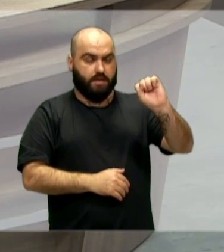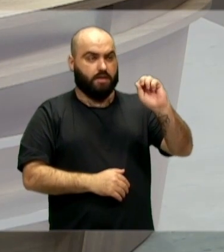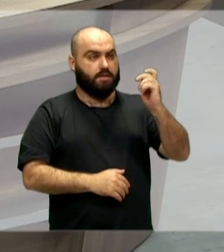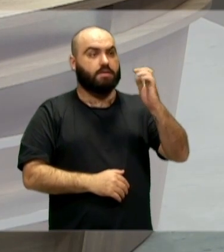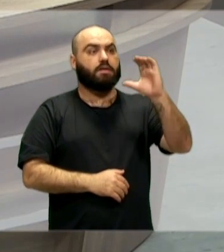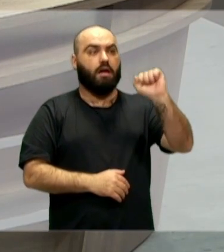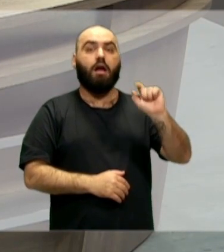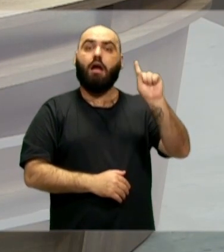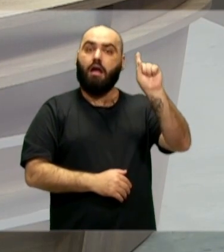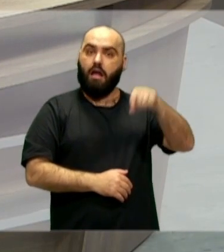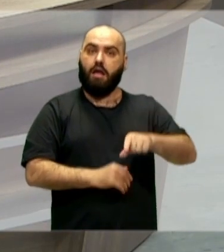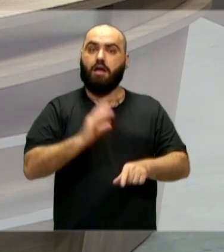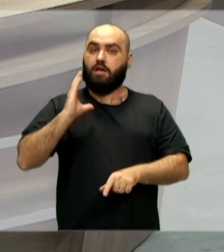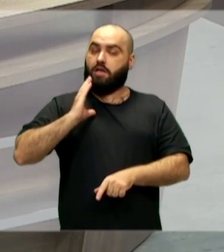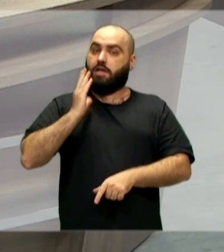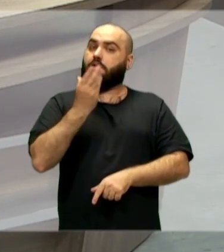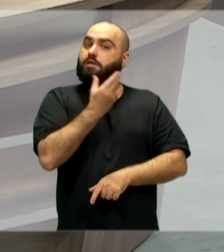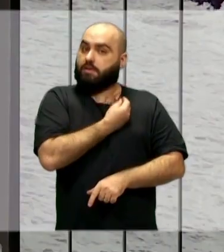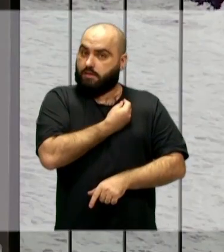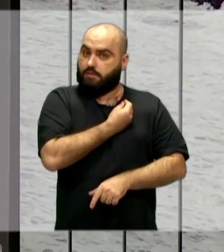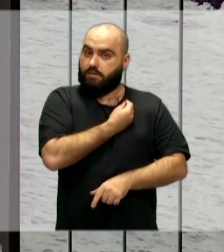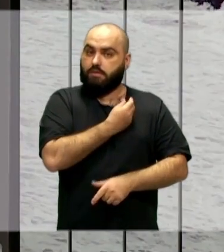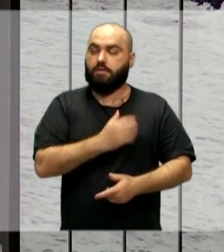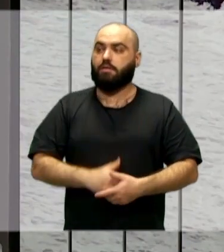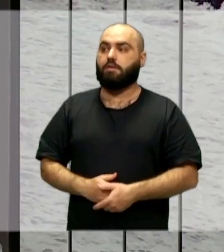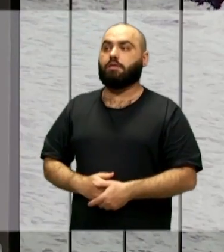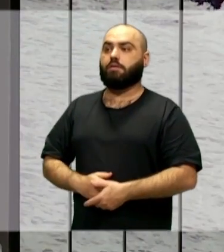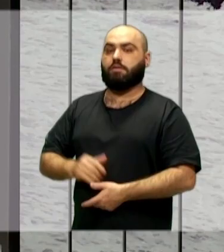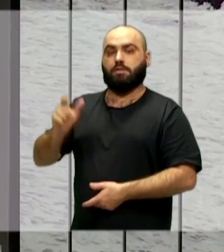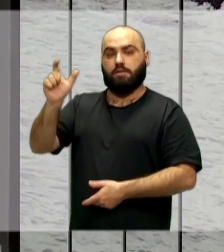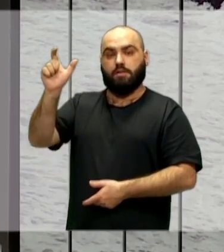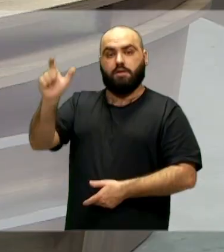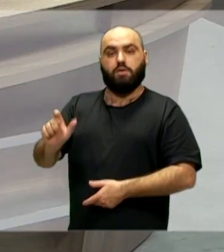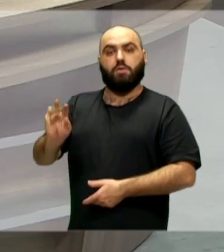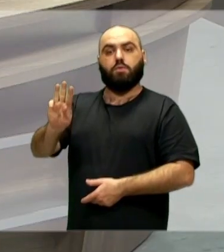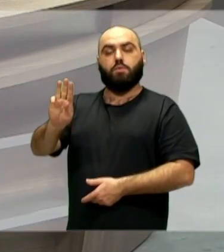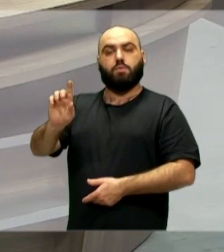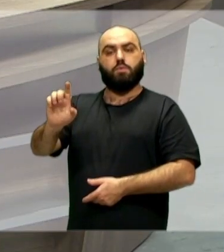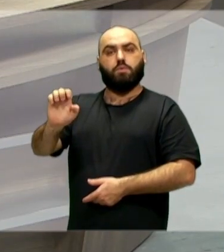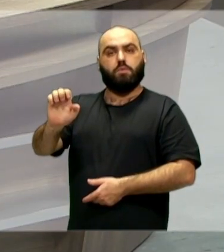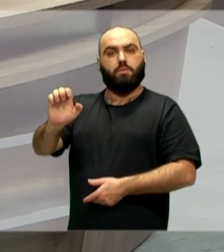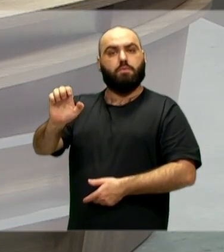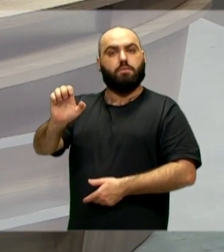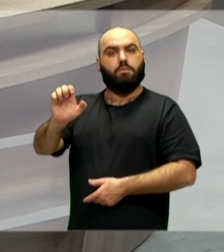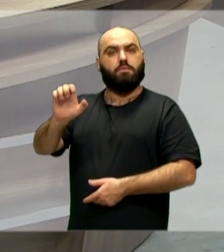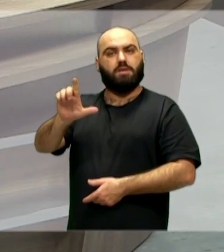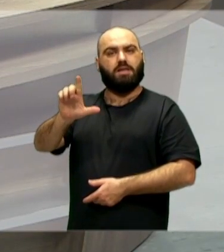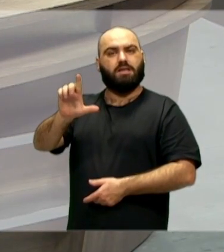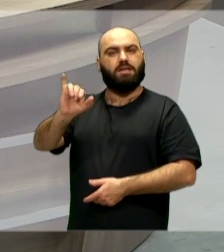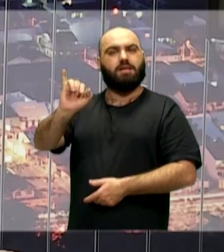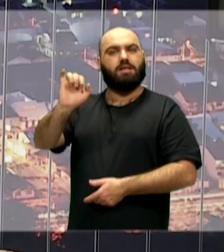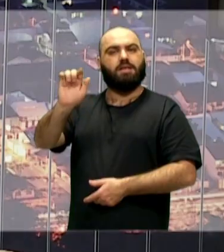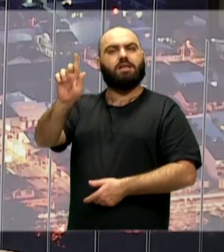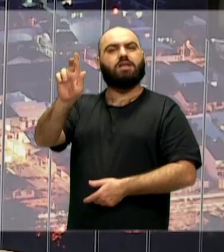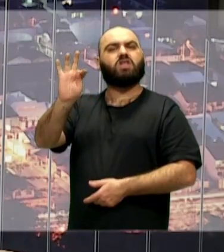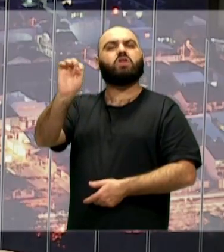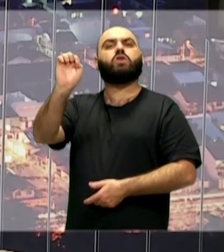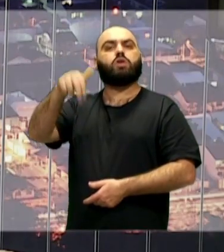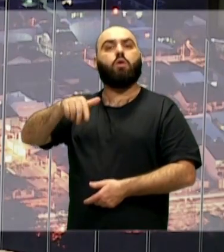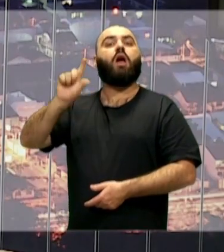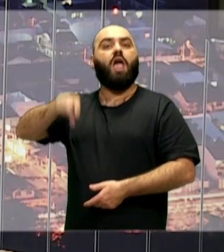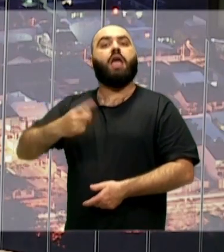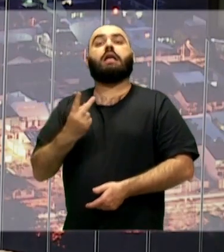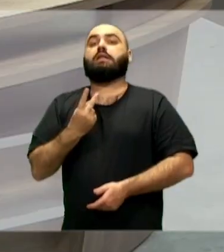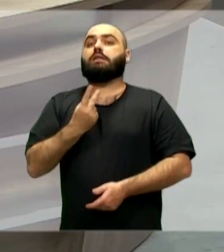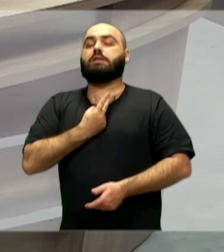um homem cis homoafetivo, é isso? Quais são as diferenças? Por que é importante fazer essas